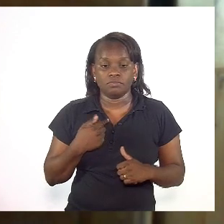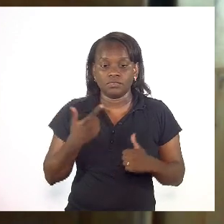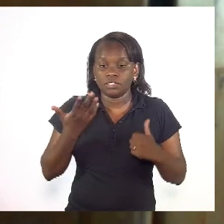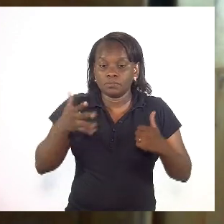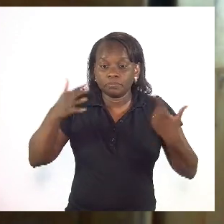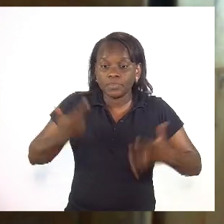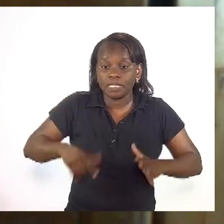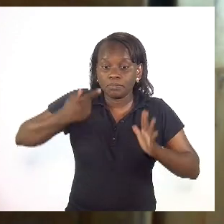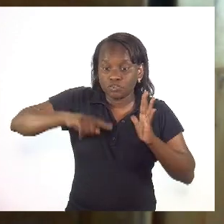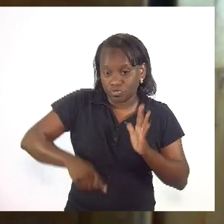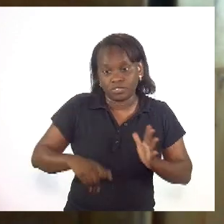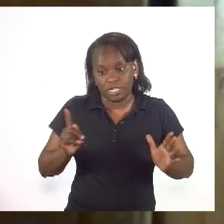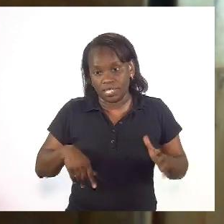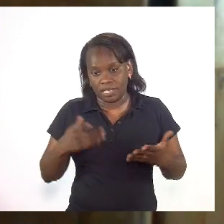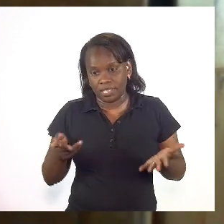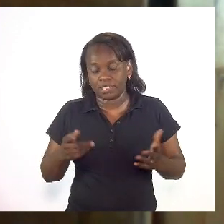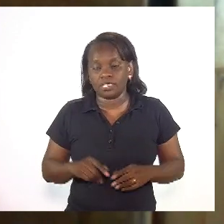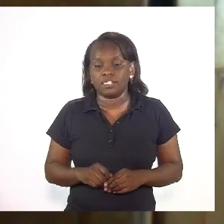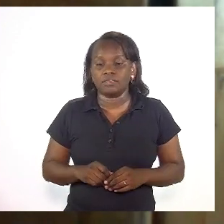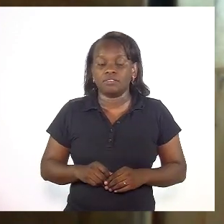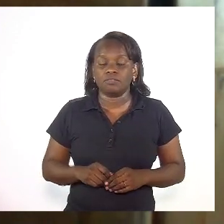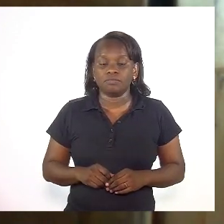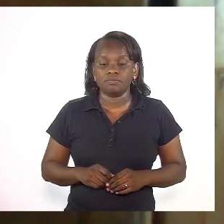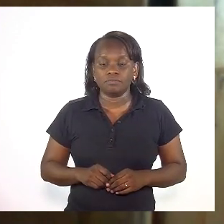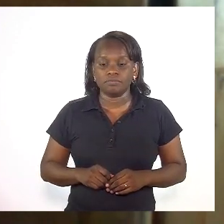mais profunda de todas,